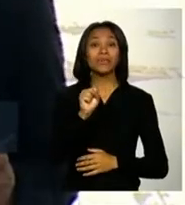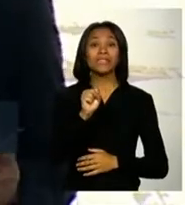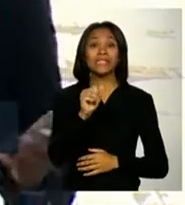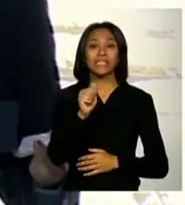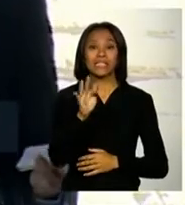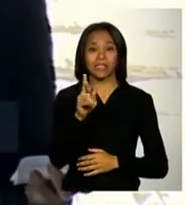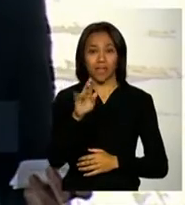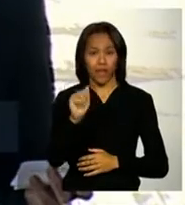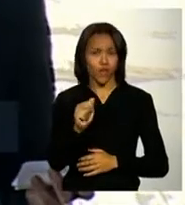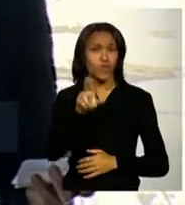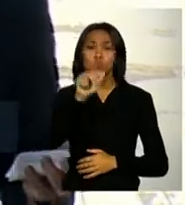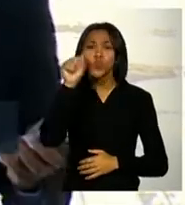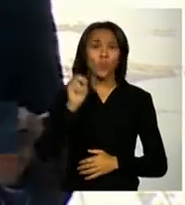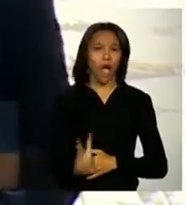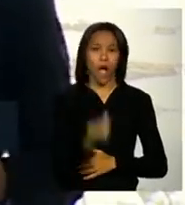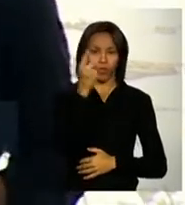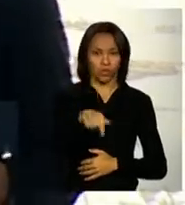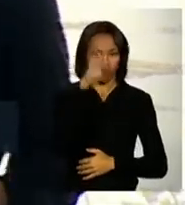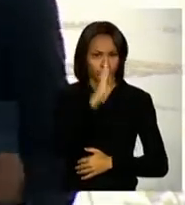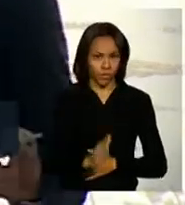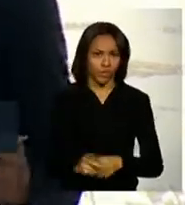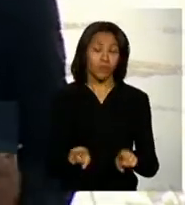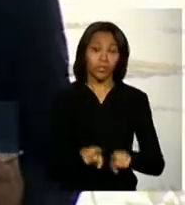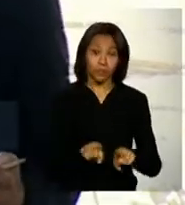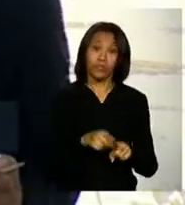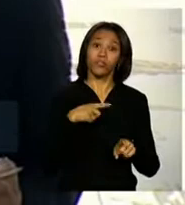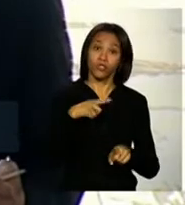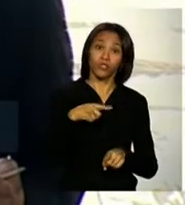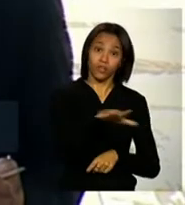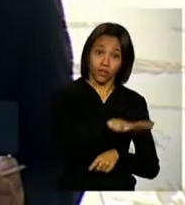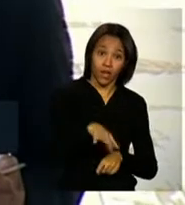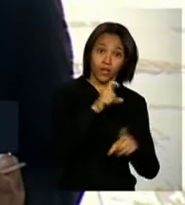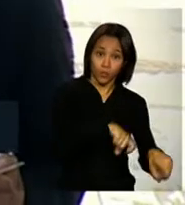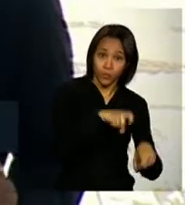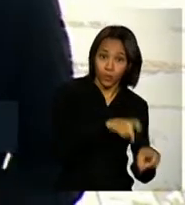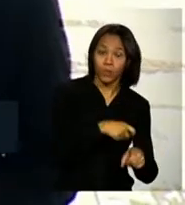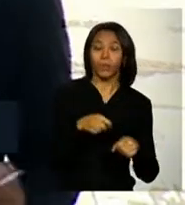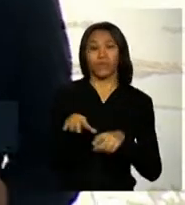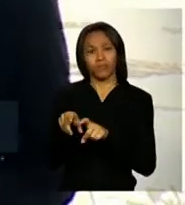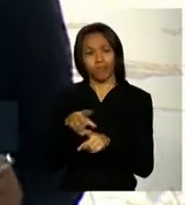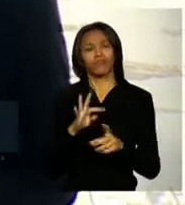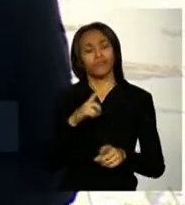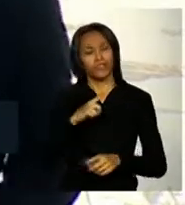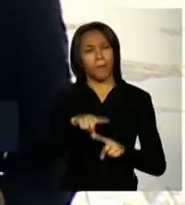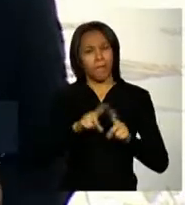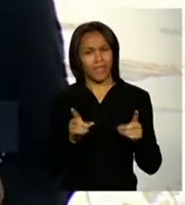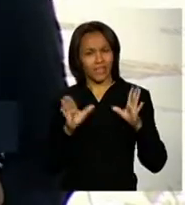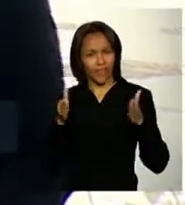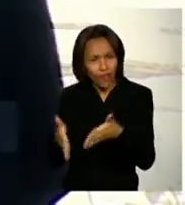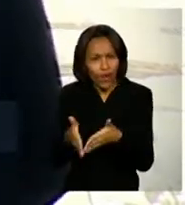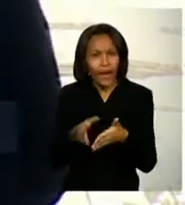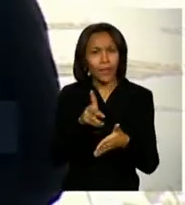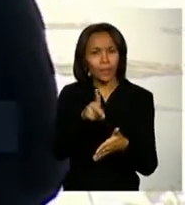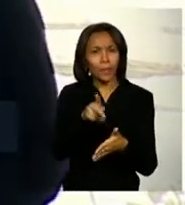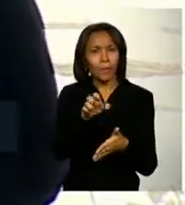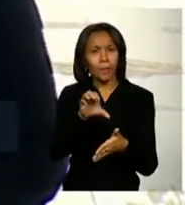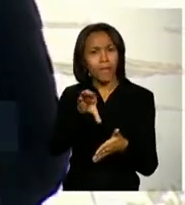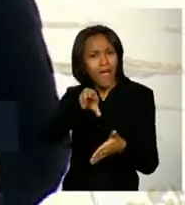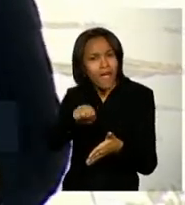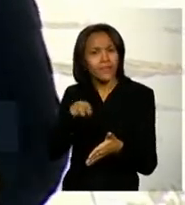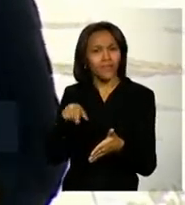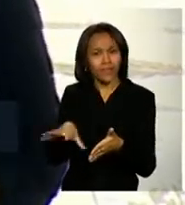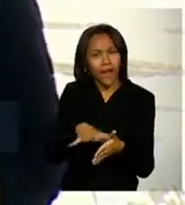nós tínhamos da pecuária e da agricultura mas nunca tivemos da Pesca e da agricultura